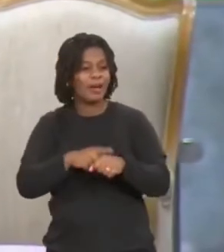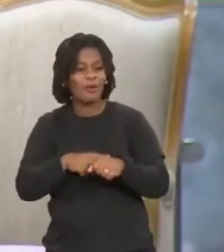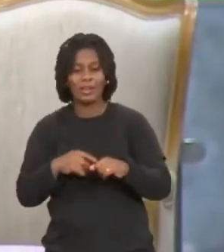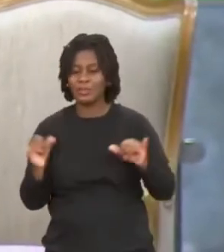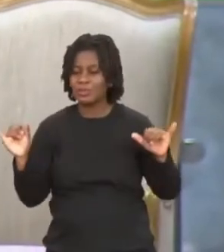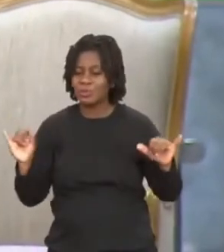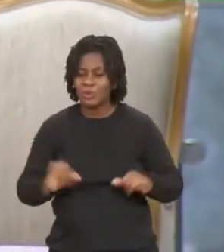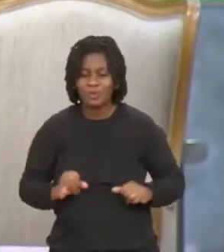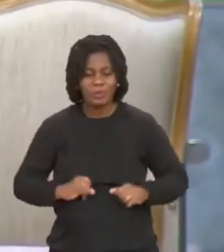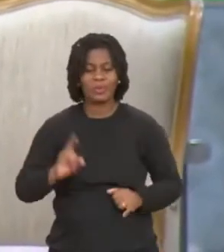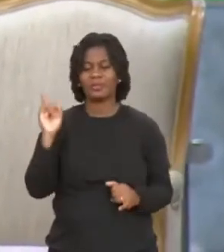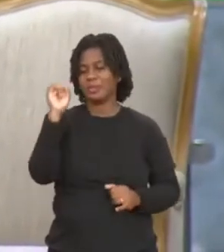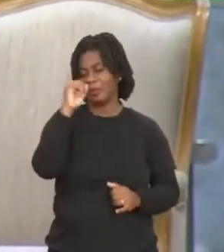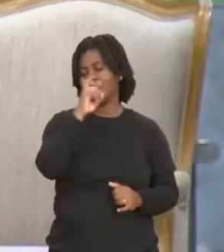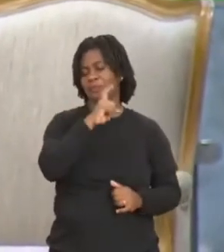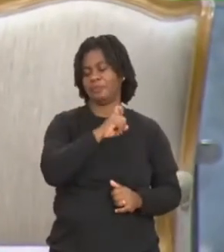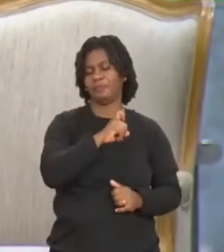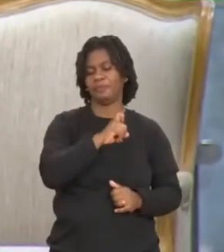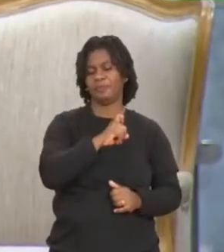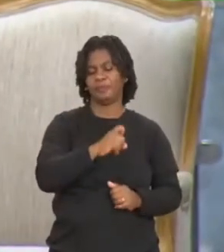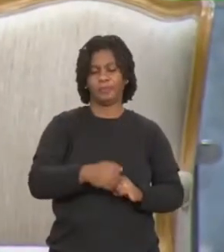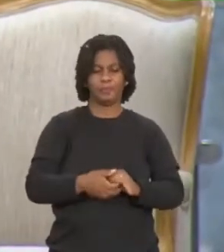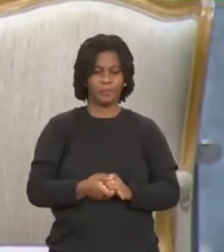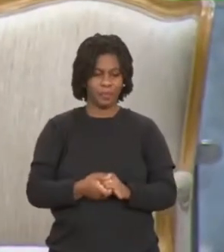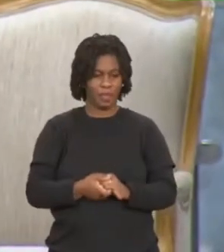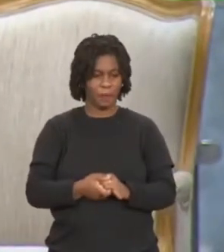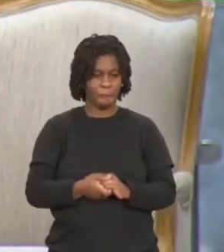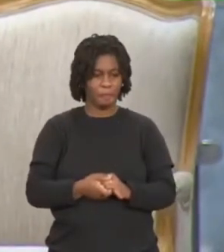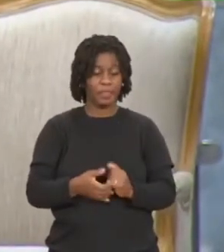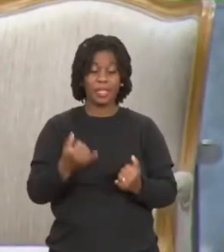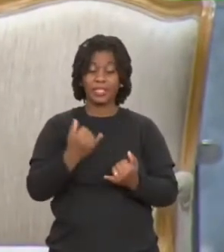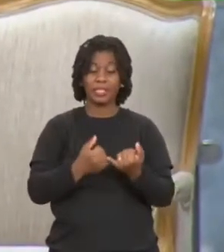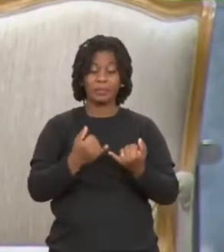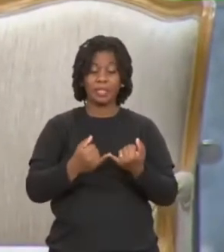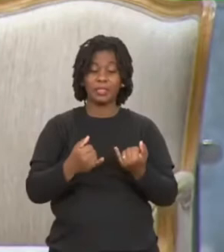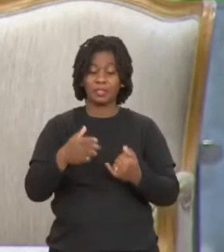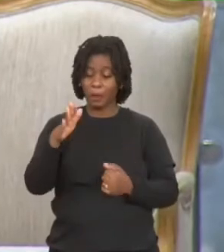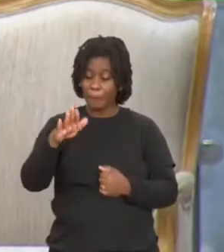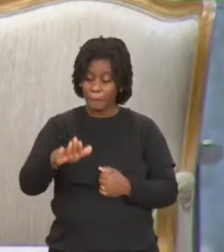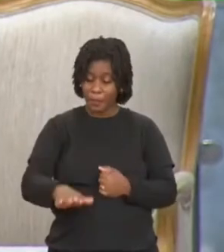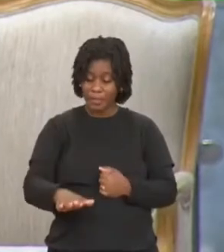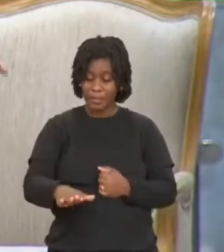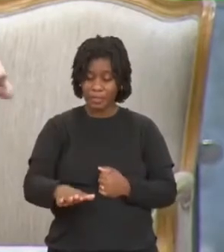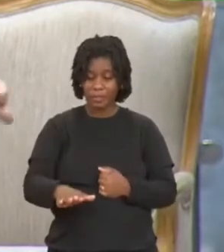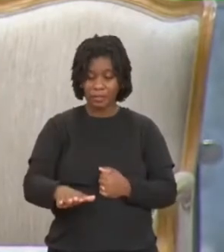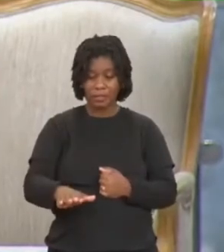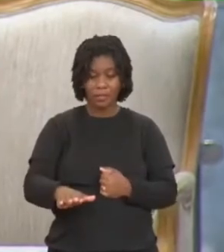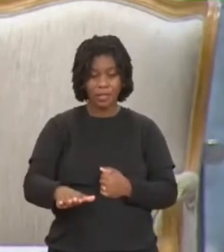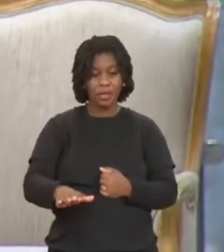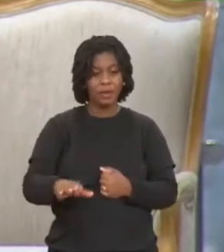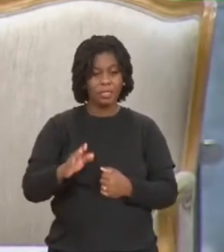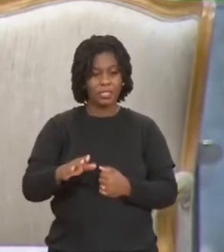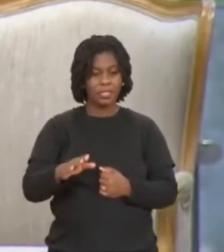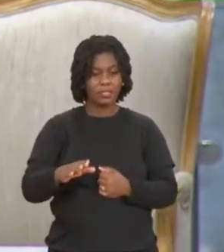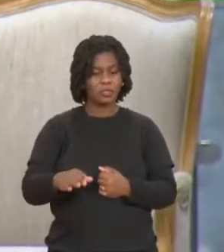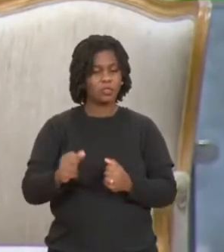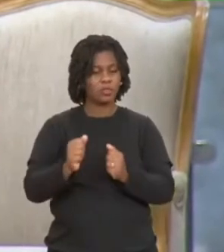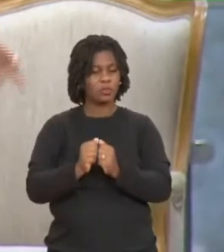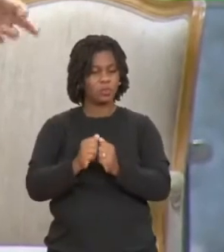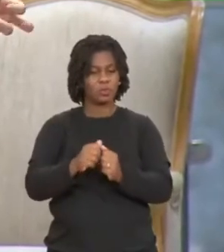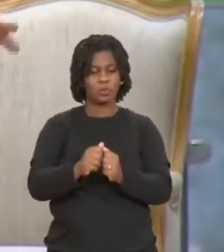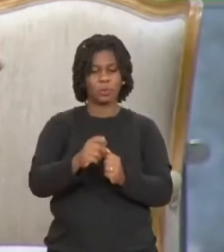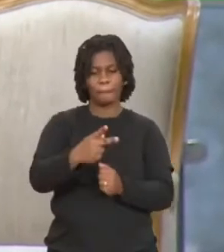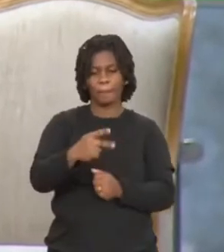hora da dificuldade. É como a criança, né? Quando é criança só sai com o pai, só sai com a